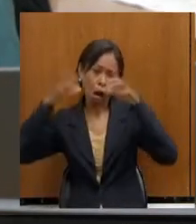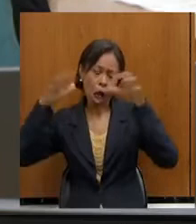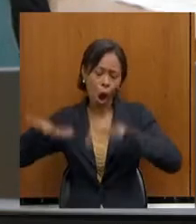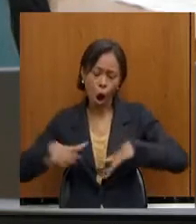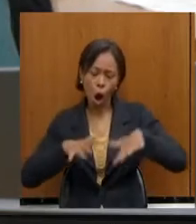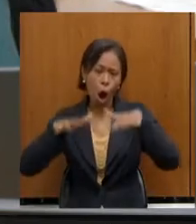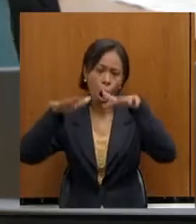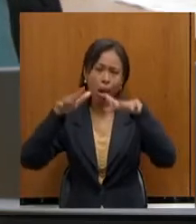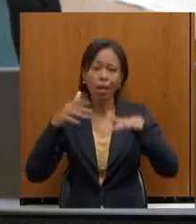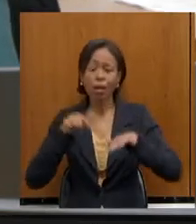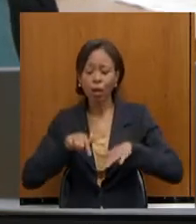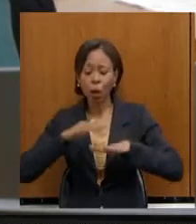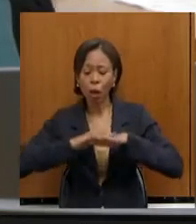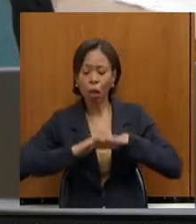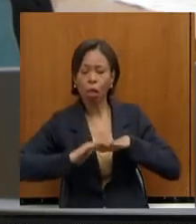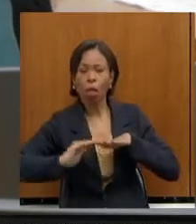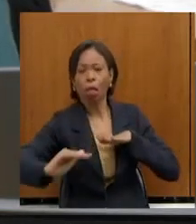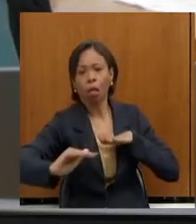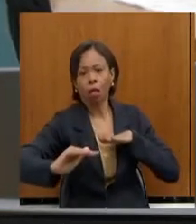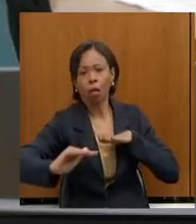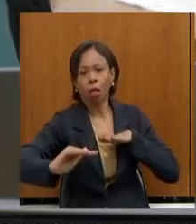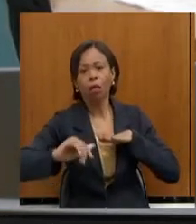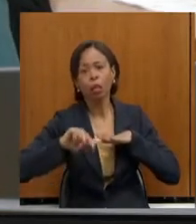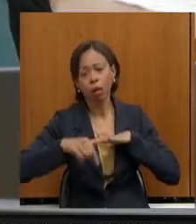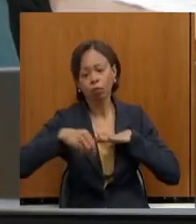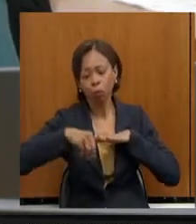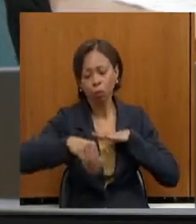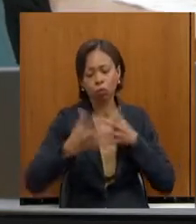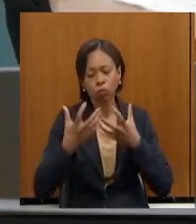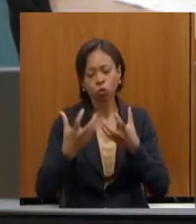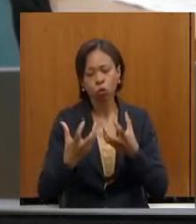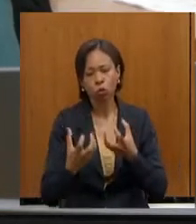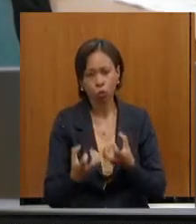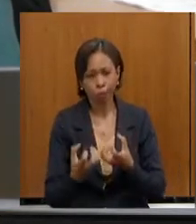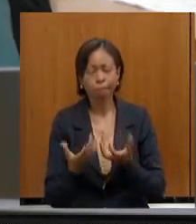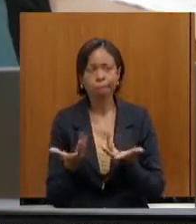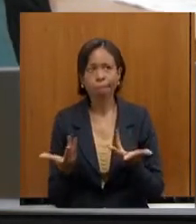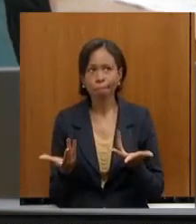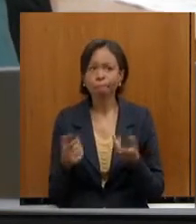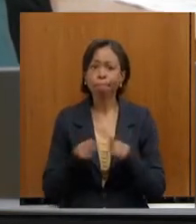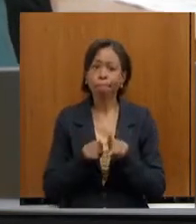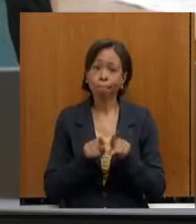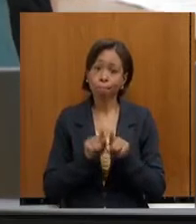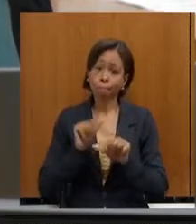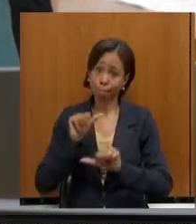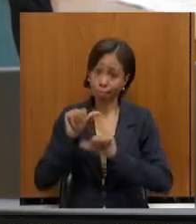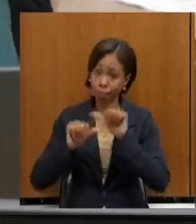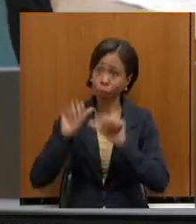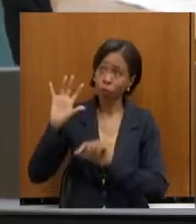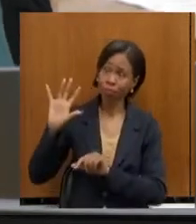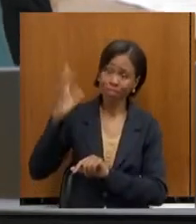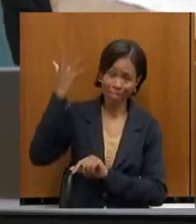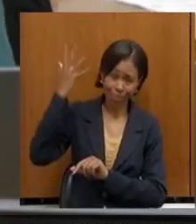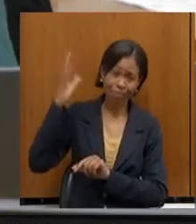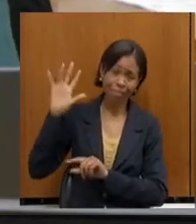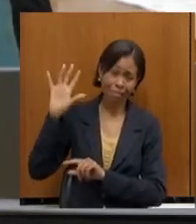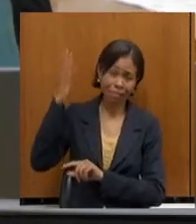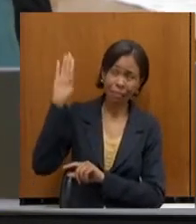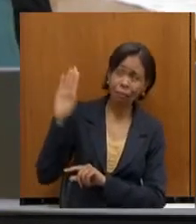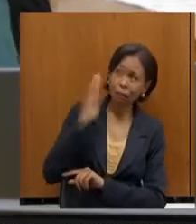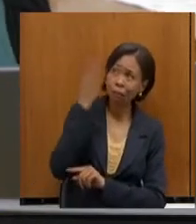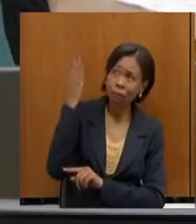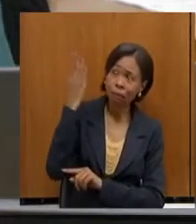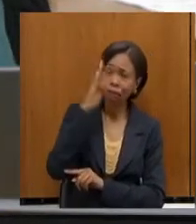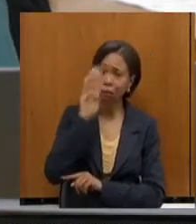do solo nas áreas urbanas também Deputado é até na linha né da política de mudanças climáticas telhados